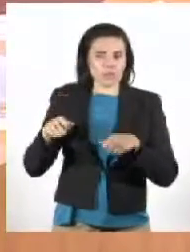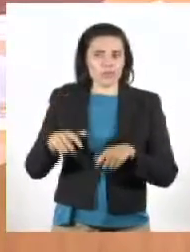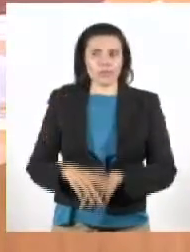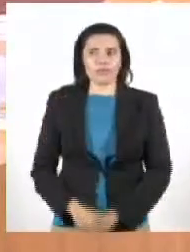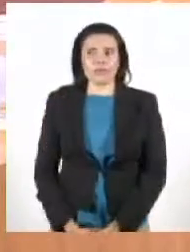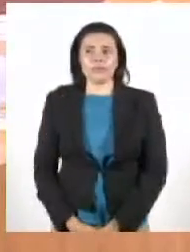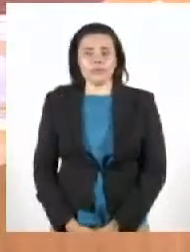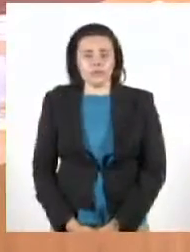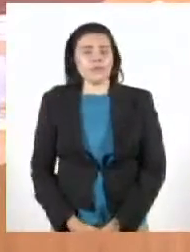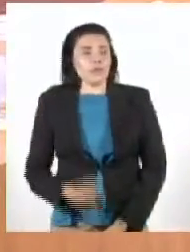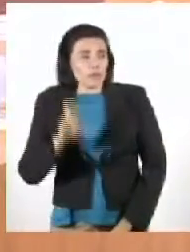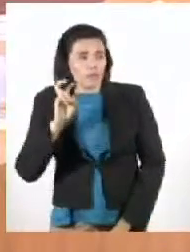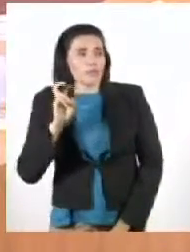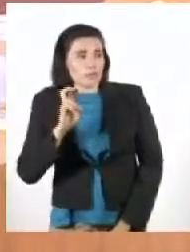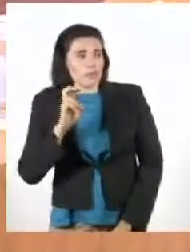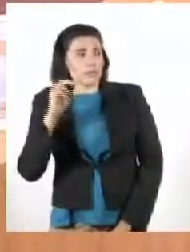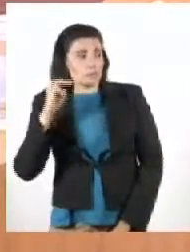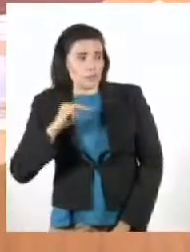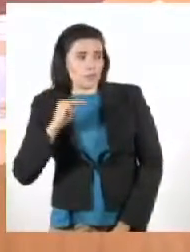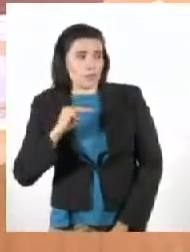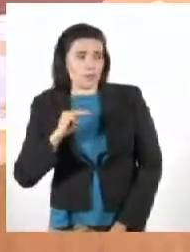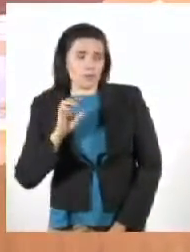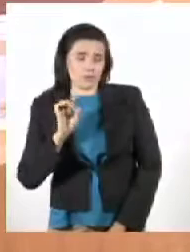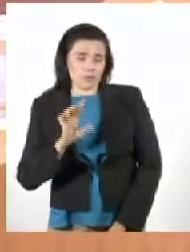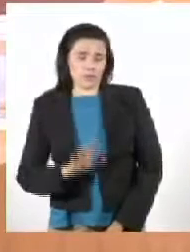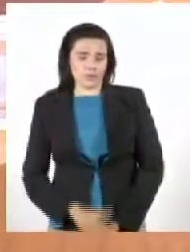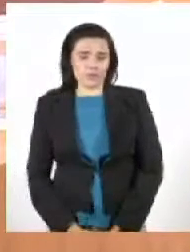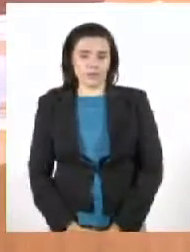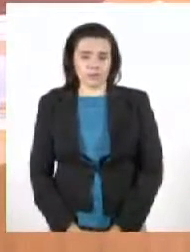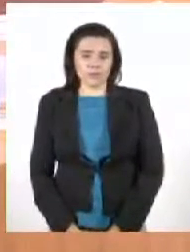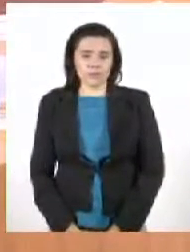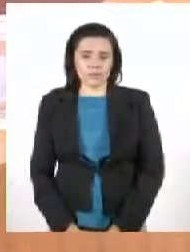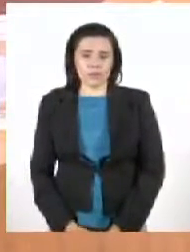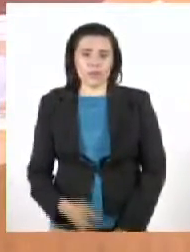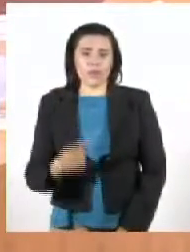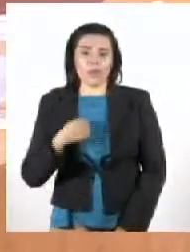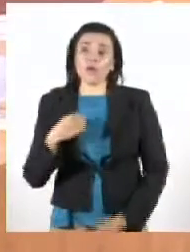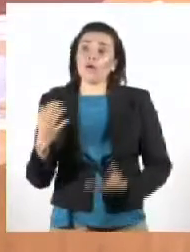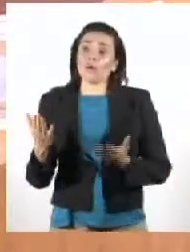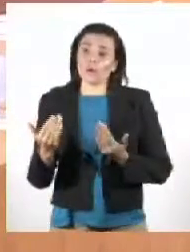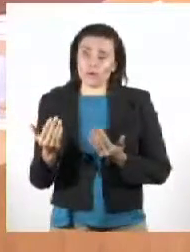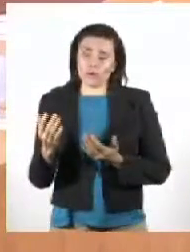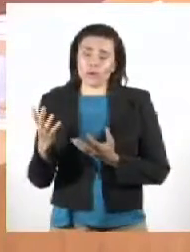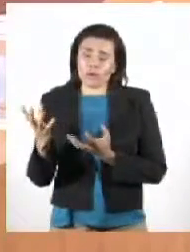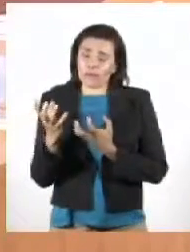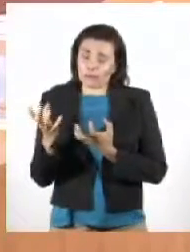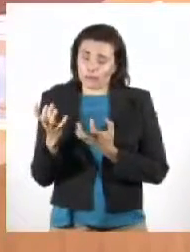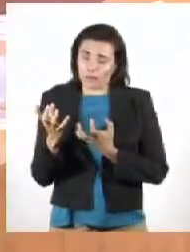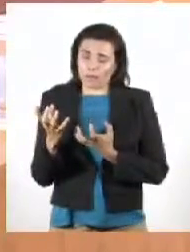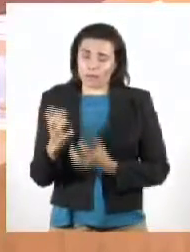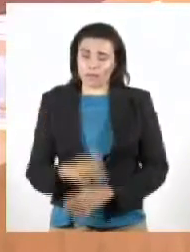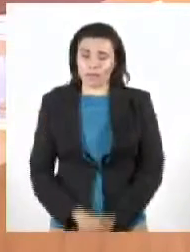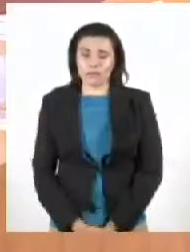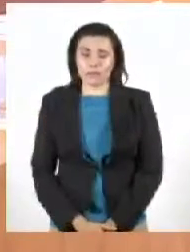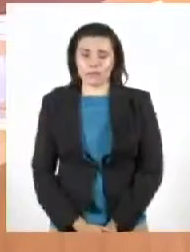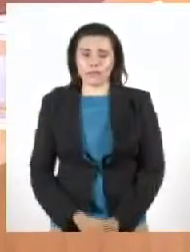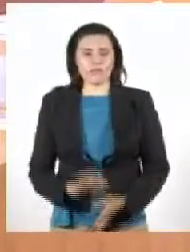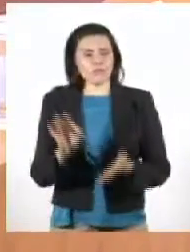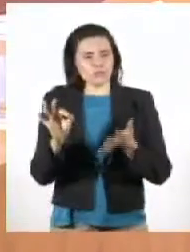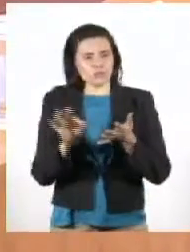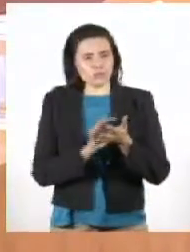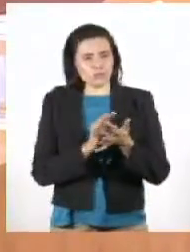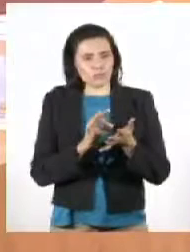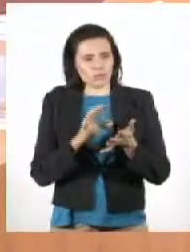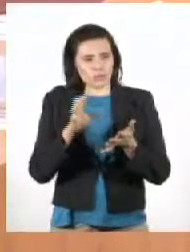Então, vamos a ações práticas. Gostaria, em primeiro lugar, de subscrever a nota de solidariedade